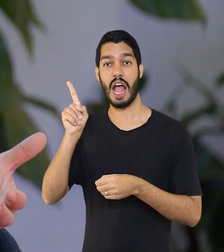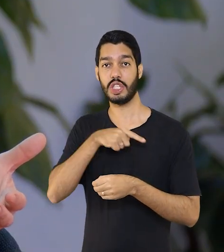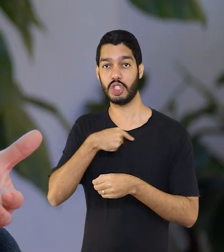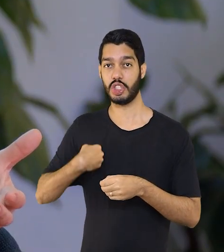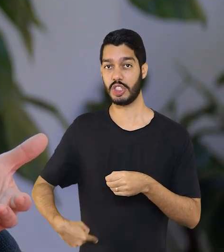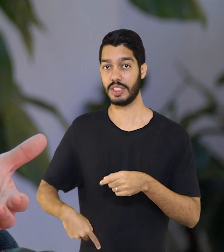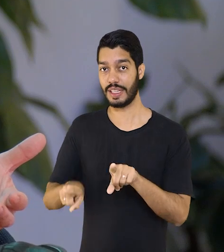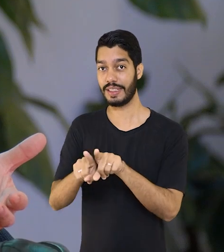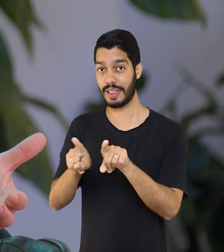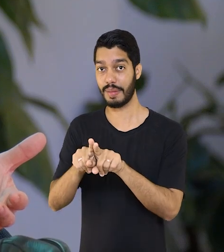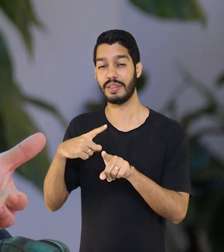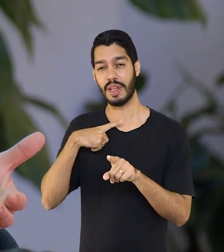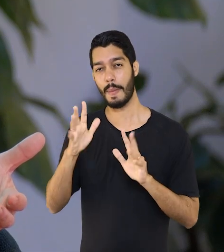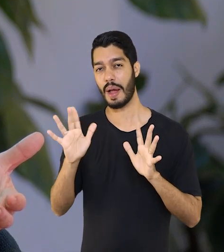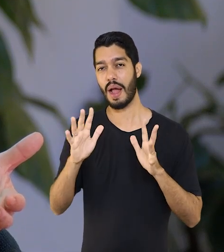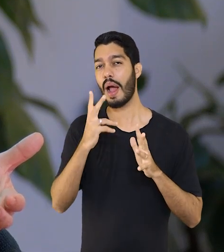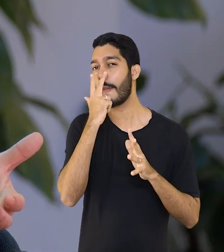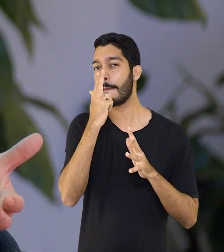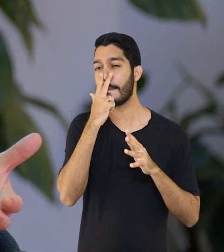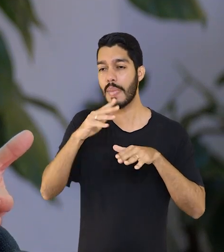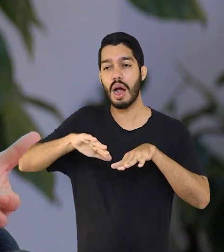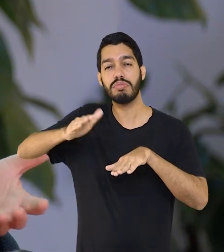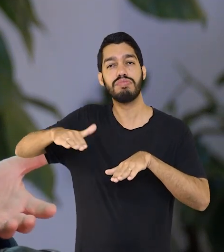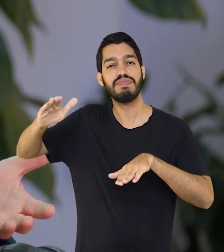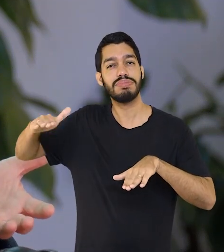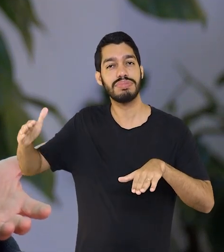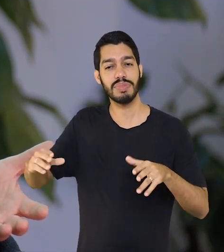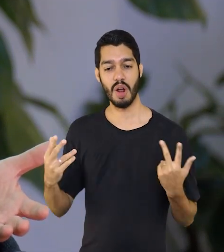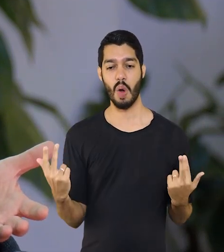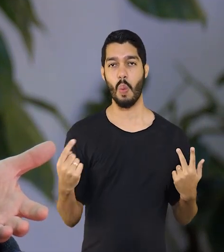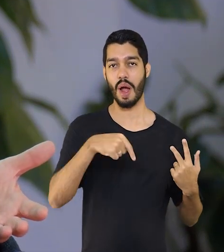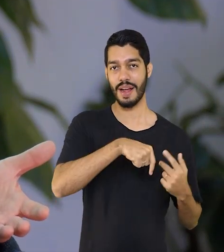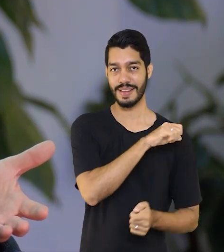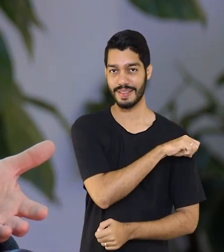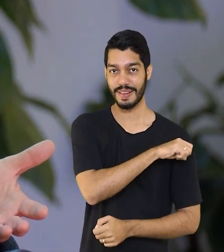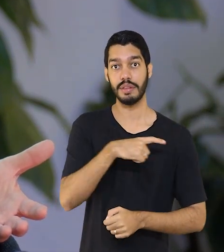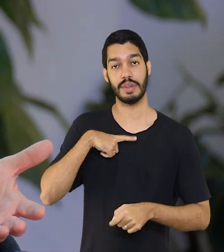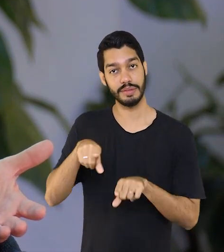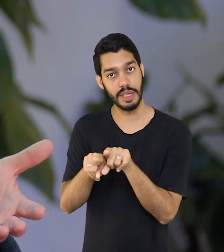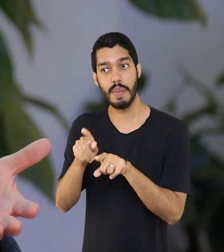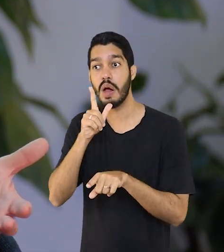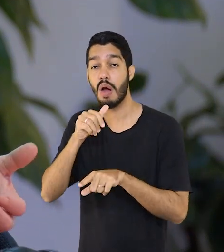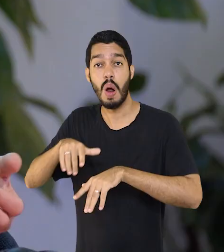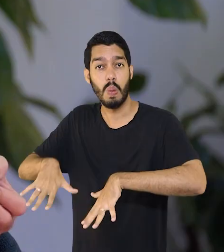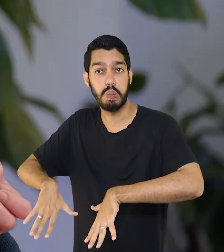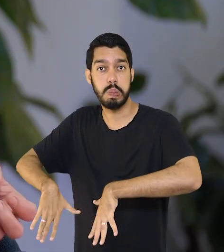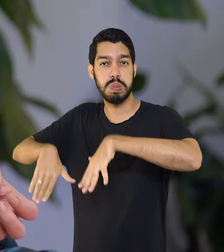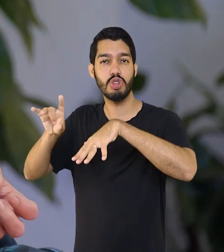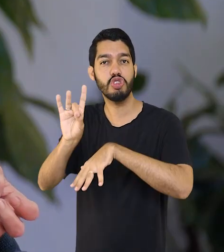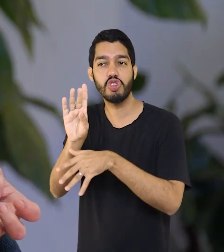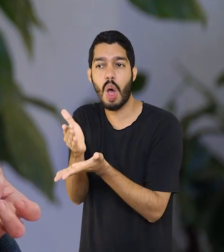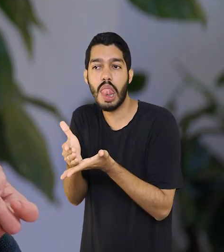inunda, que nem o Rio de Janeiro, uma topografia parecida, inundou totalmente. Não um pedaço inundou.